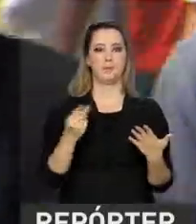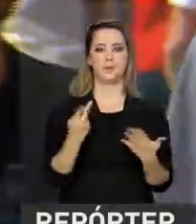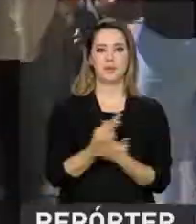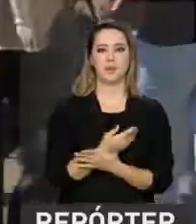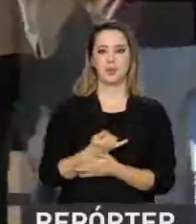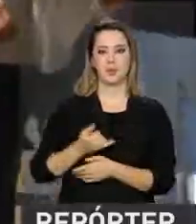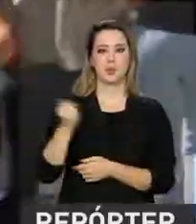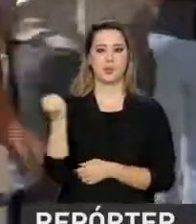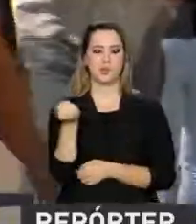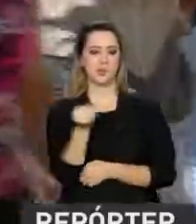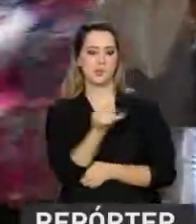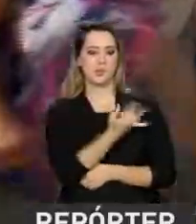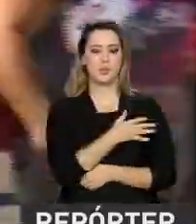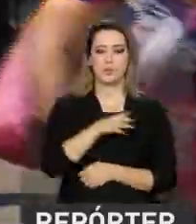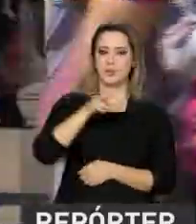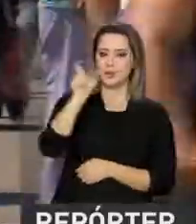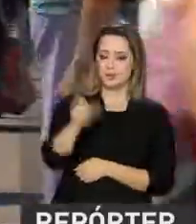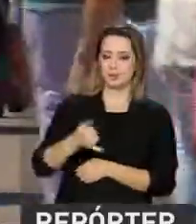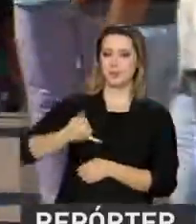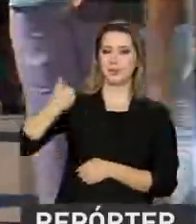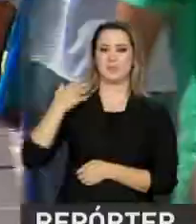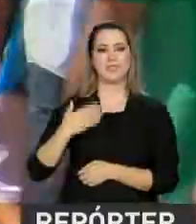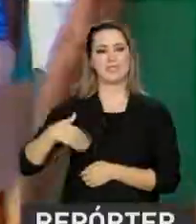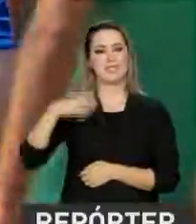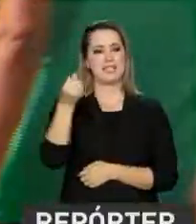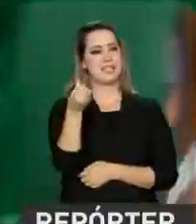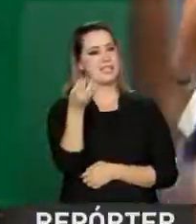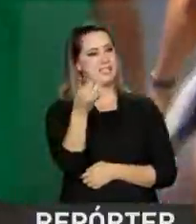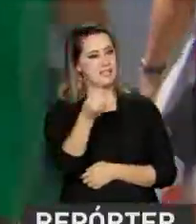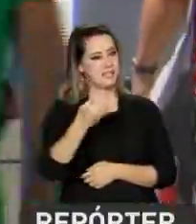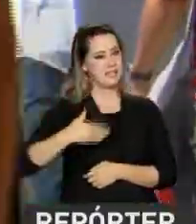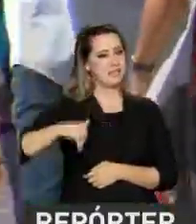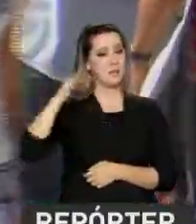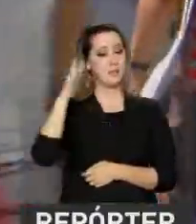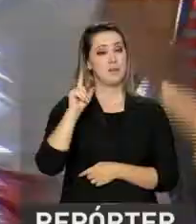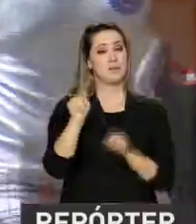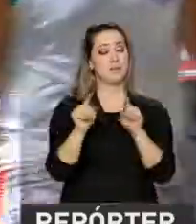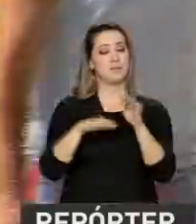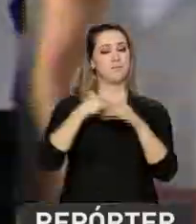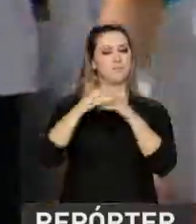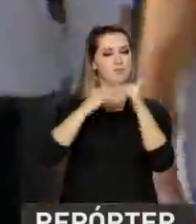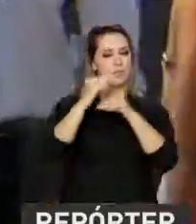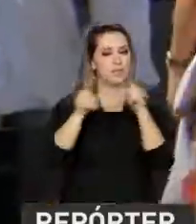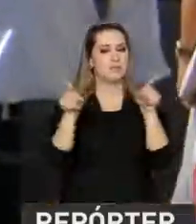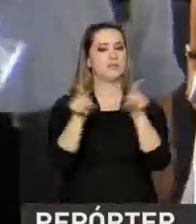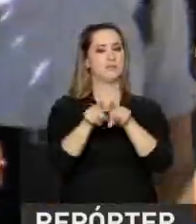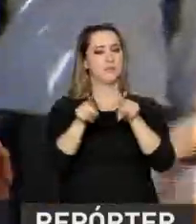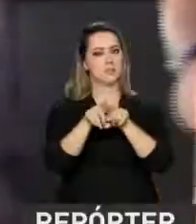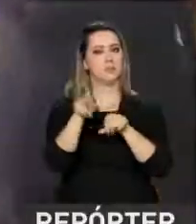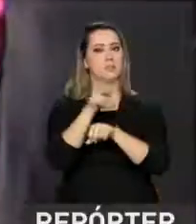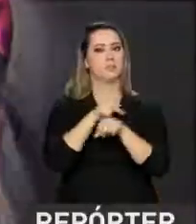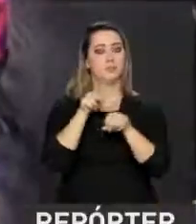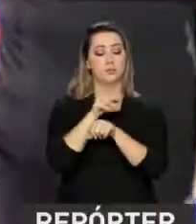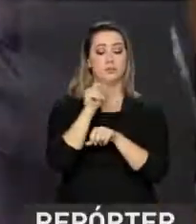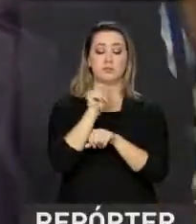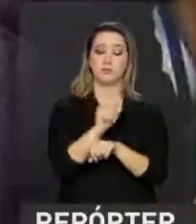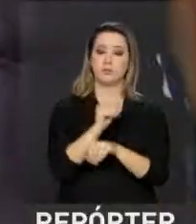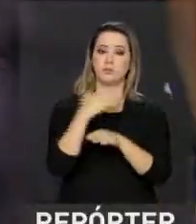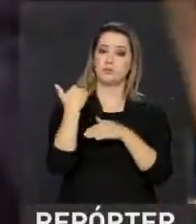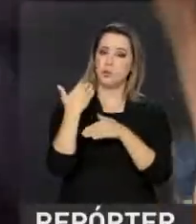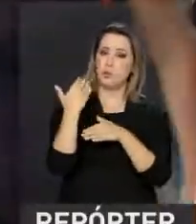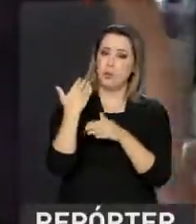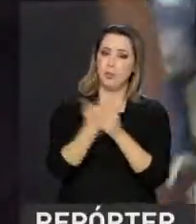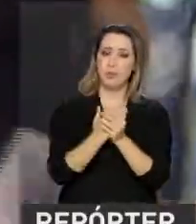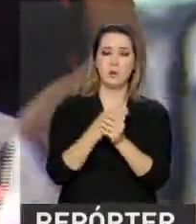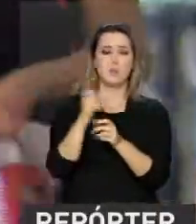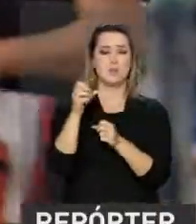que por lei são aqueles que têm 60 anos ou mais cresce bastante no país o processo de